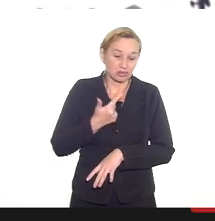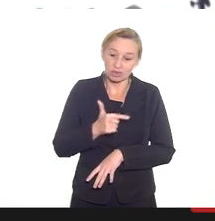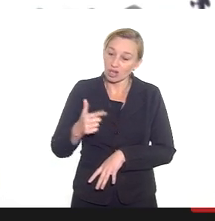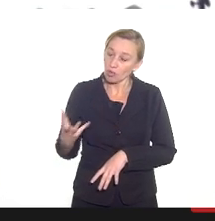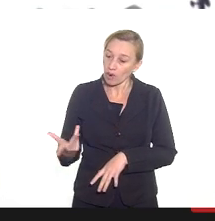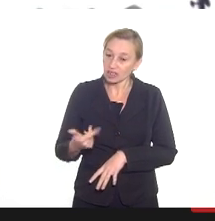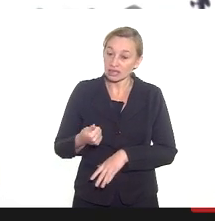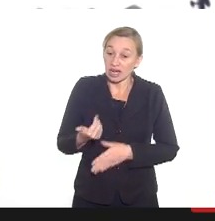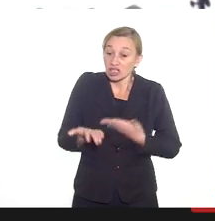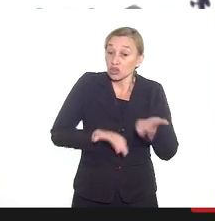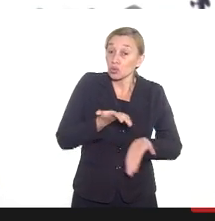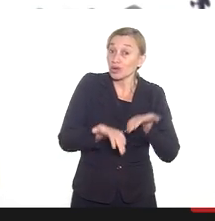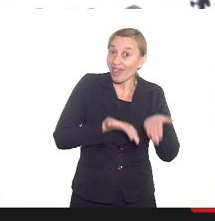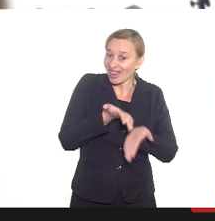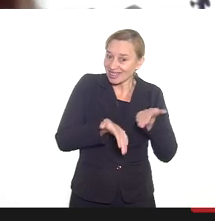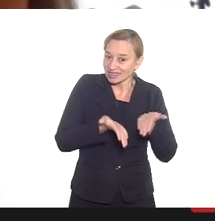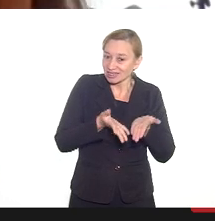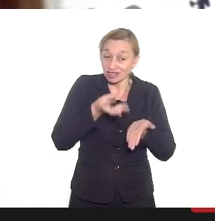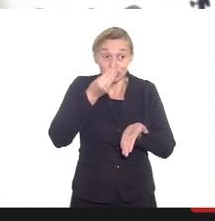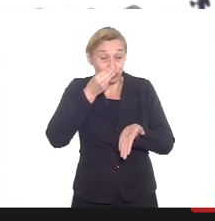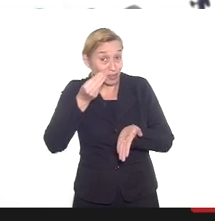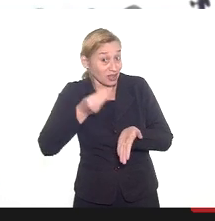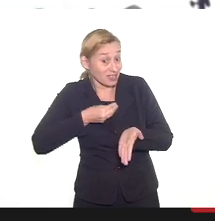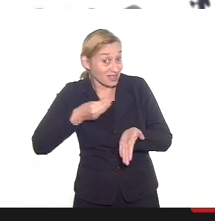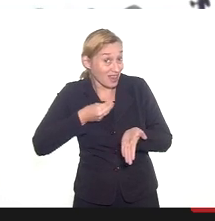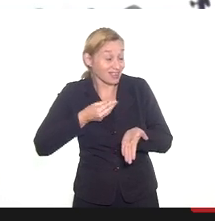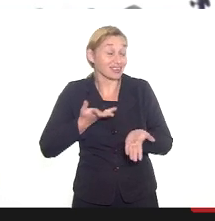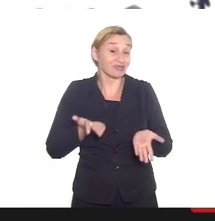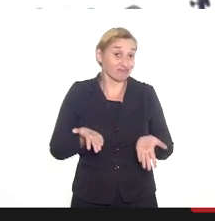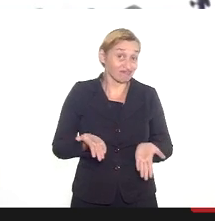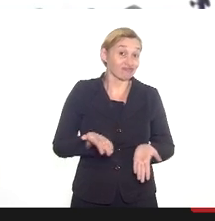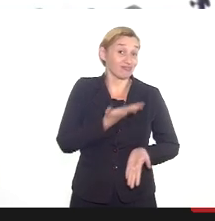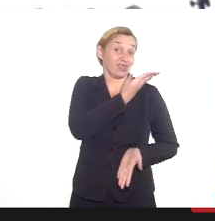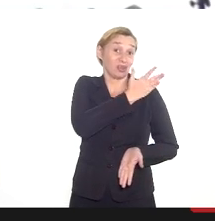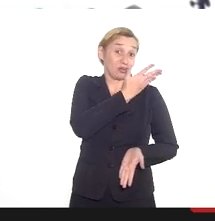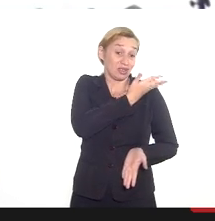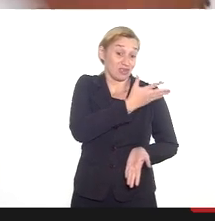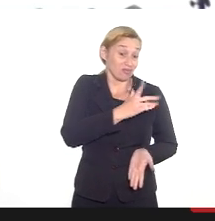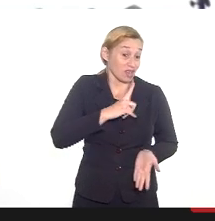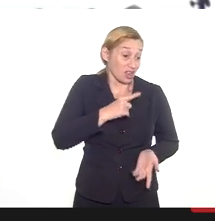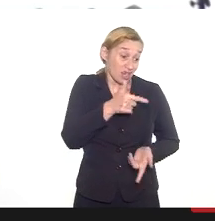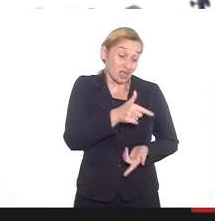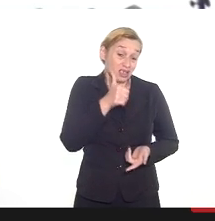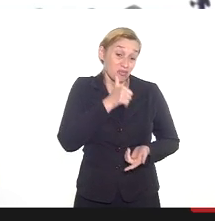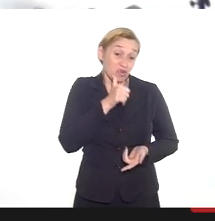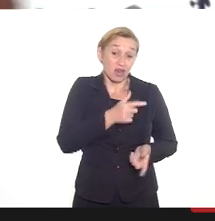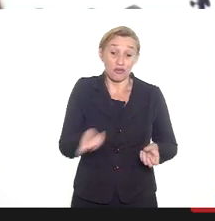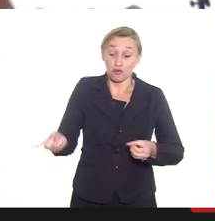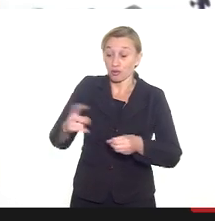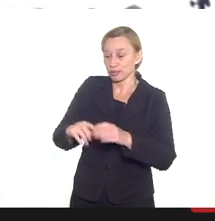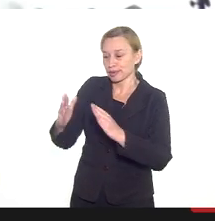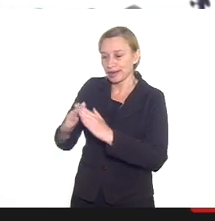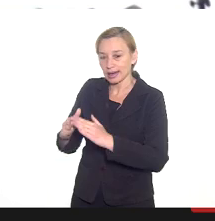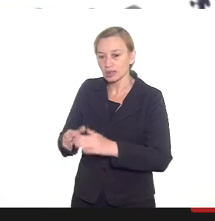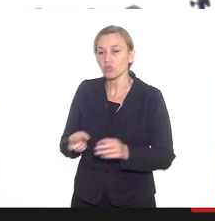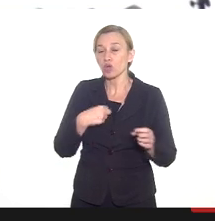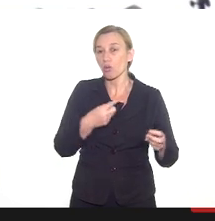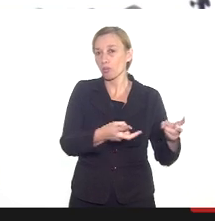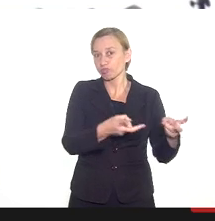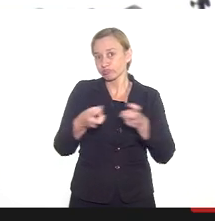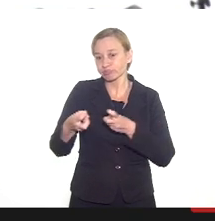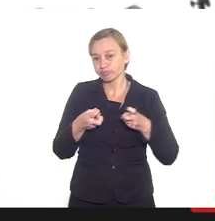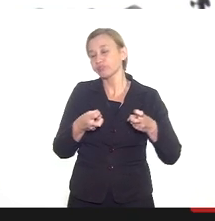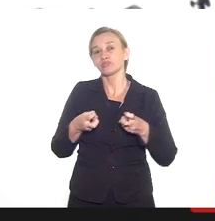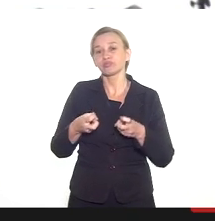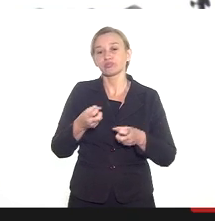e ela acaba sendo, muitas das vezes, menosprezada, desqualificada, e esta mulher volta para sua casa. Então, o que eu percebi é que